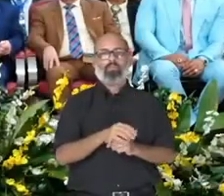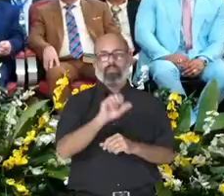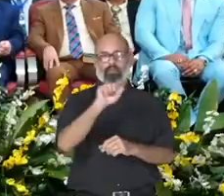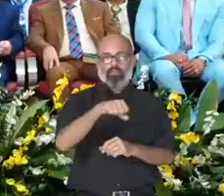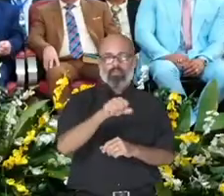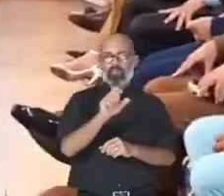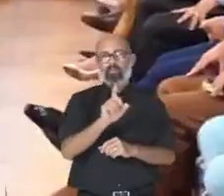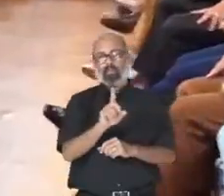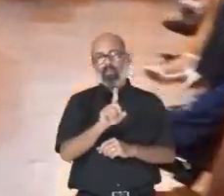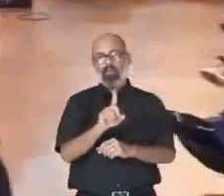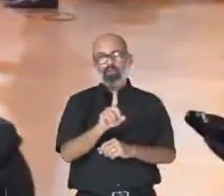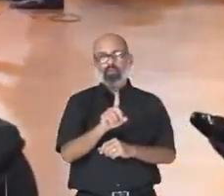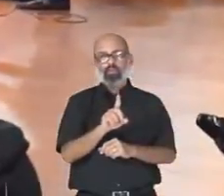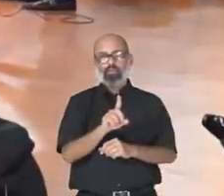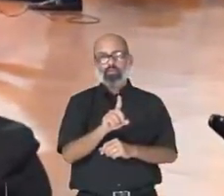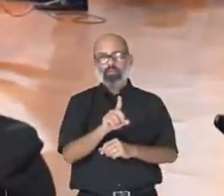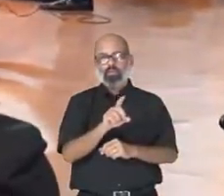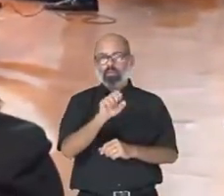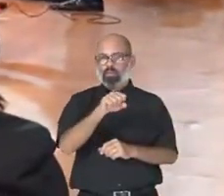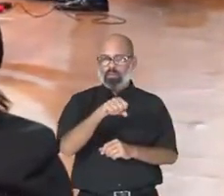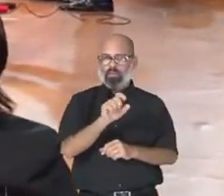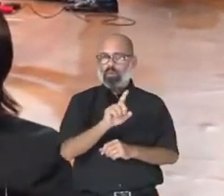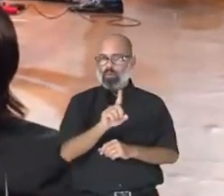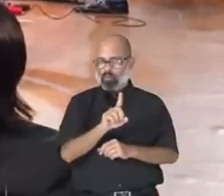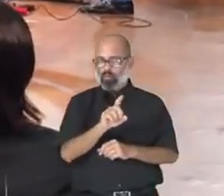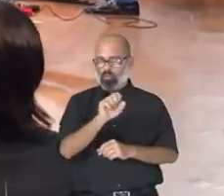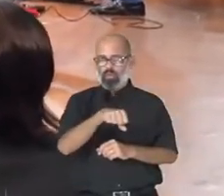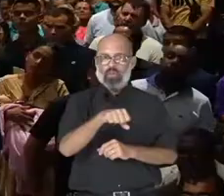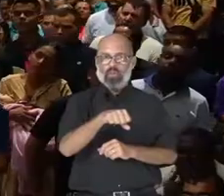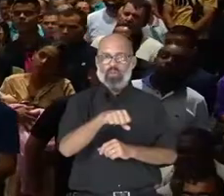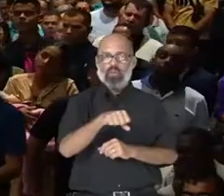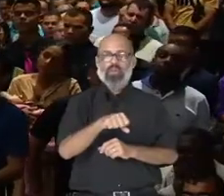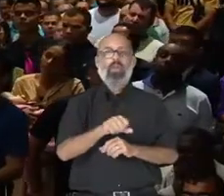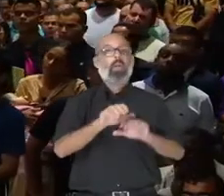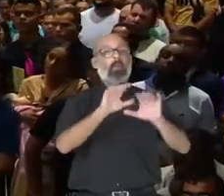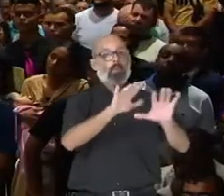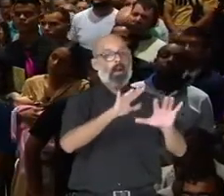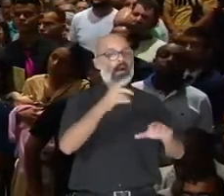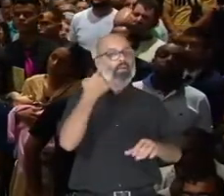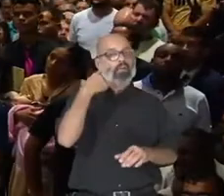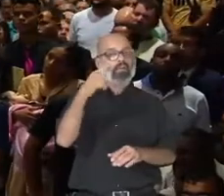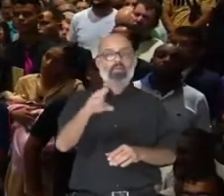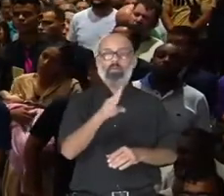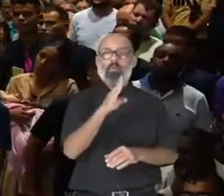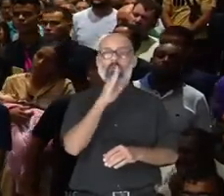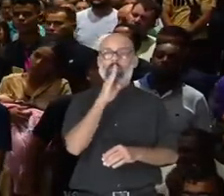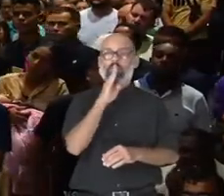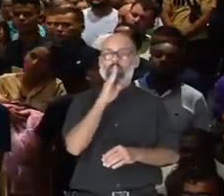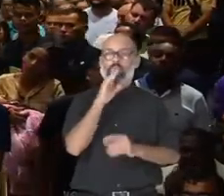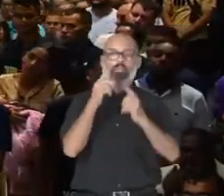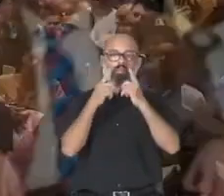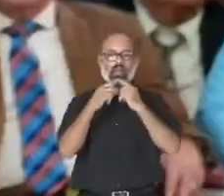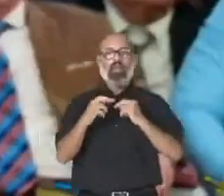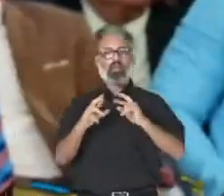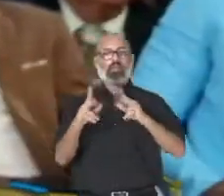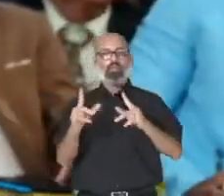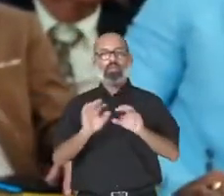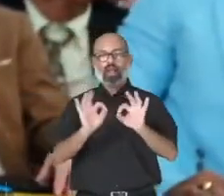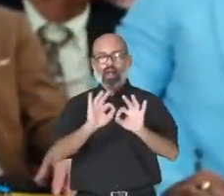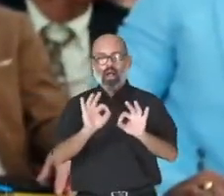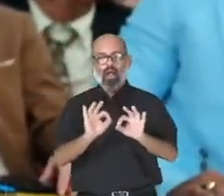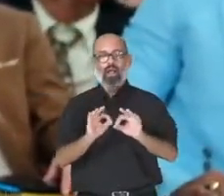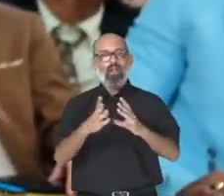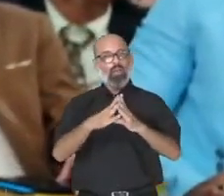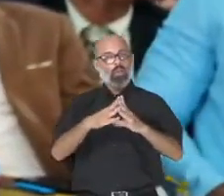não? Sim ou não? Sim. Mas nesse dia eles não falaram em línguas, não curaram os